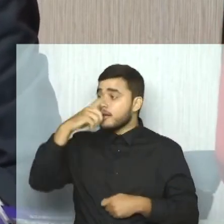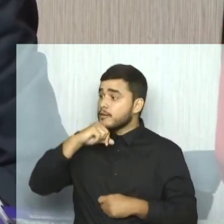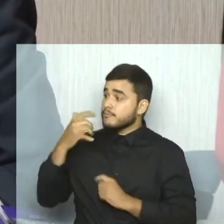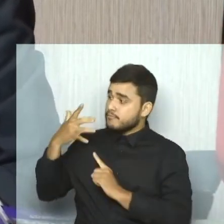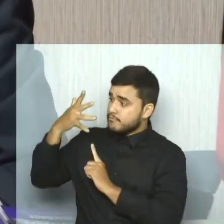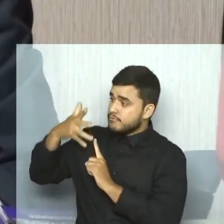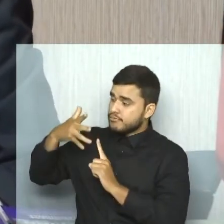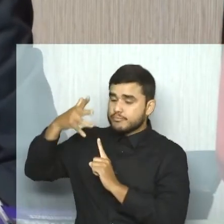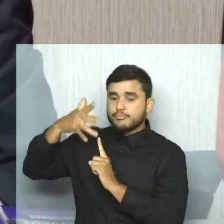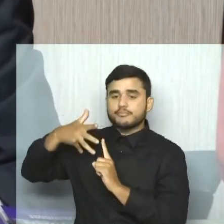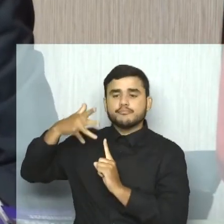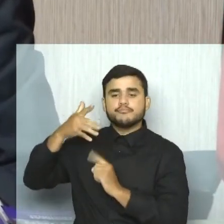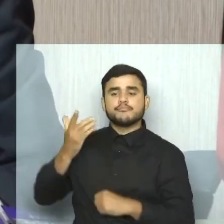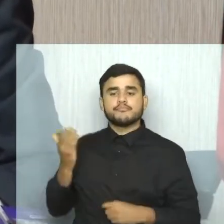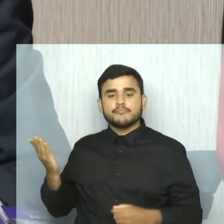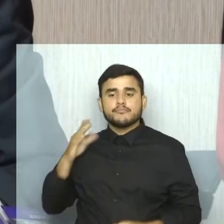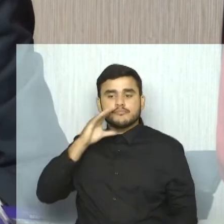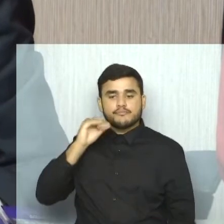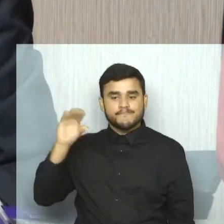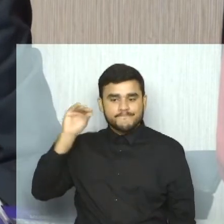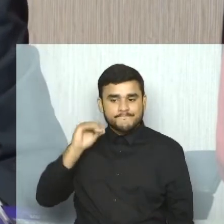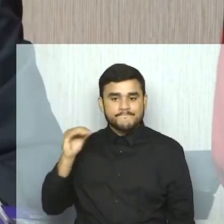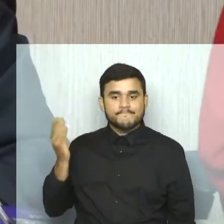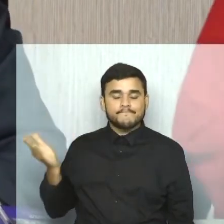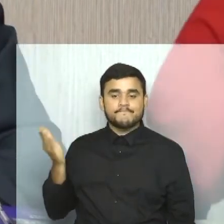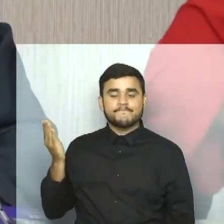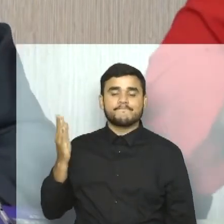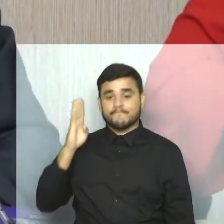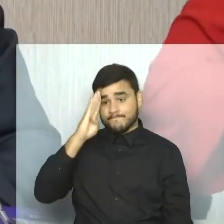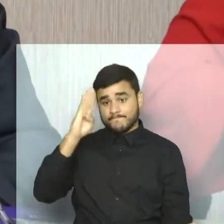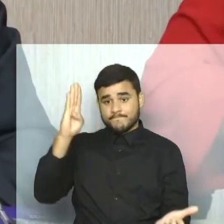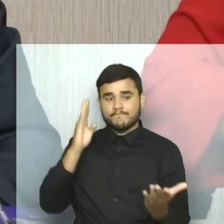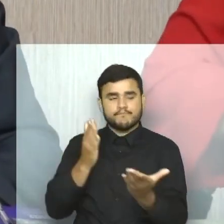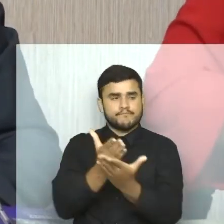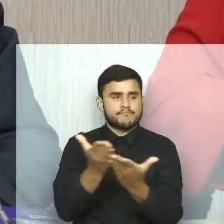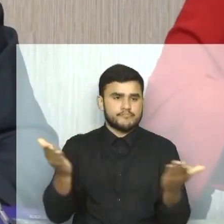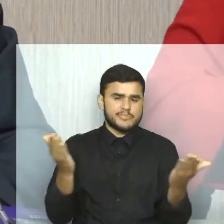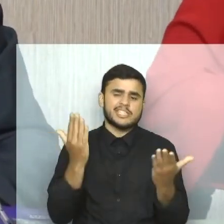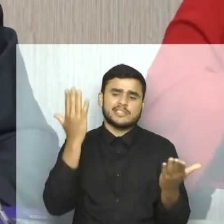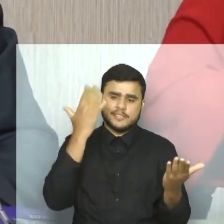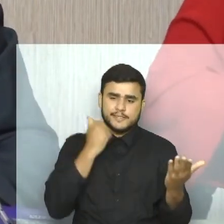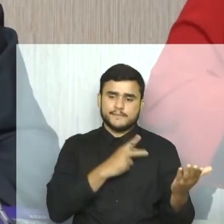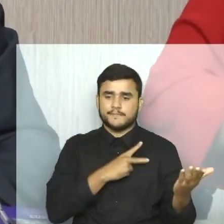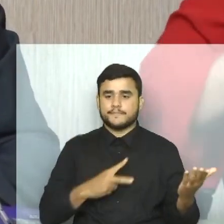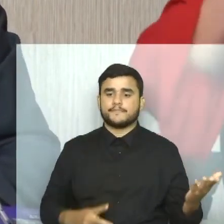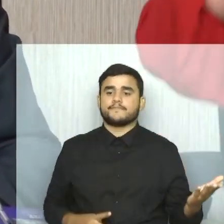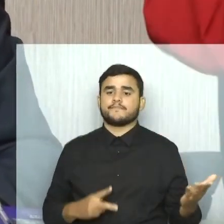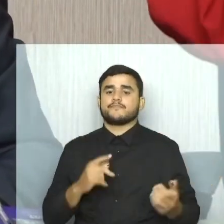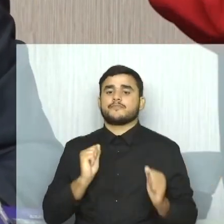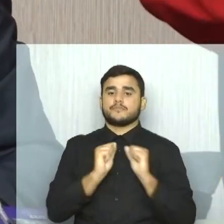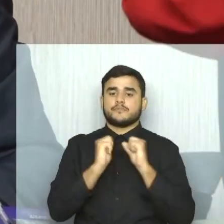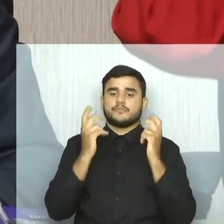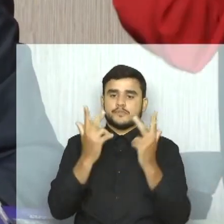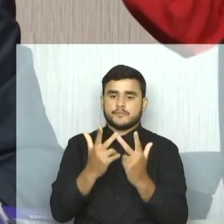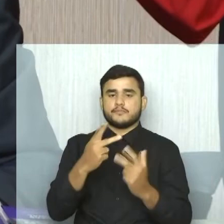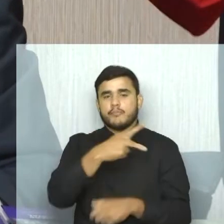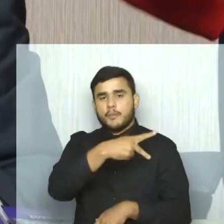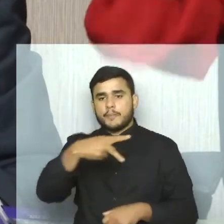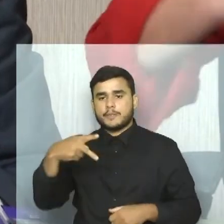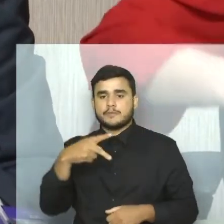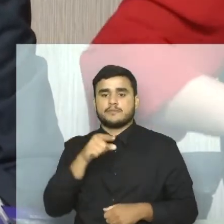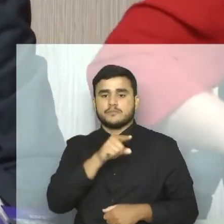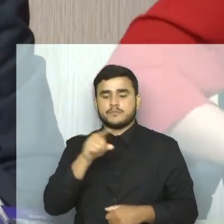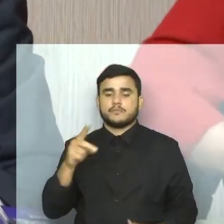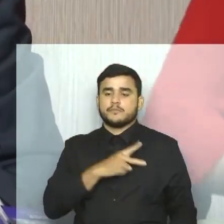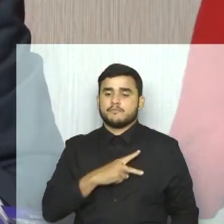aqui do nosso grande palestrante, mas aqui eu sei que tem vários vereadores, presidente de câmaras municipais, e